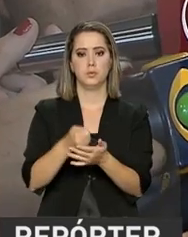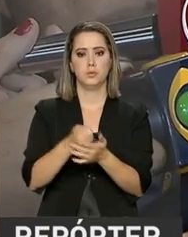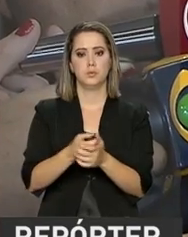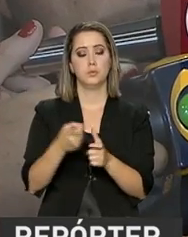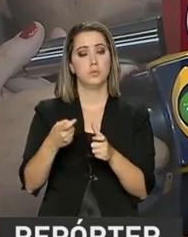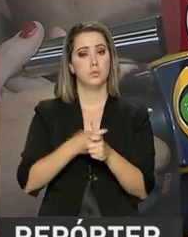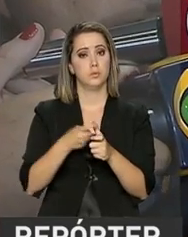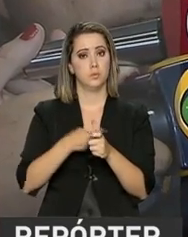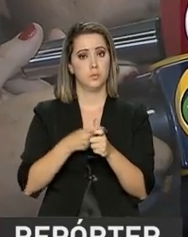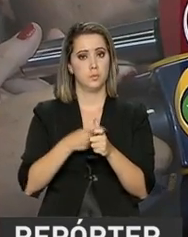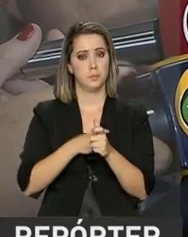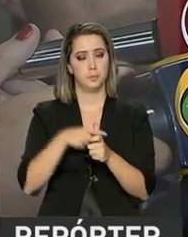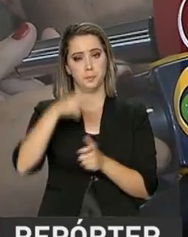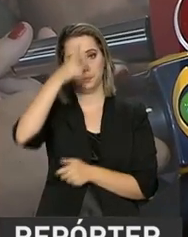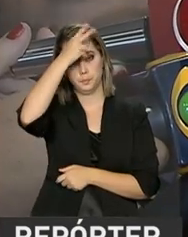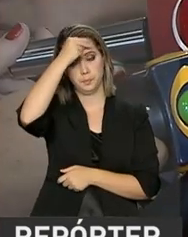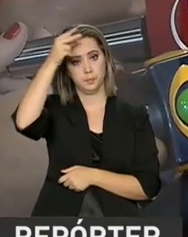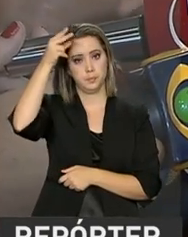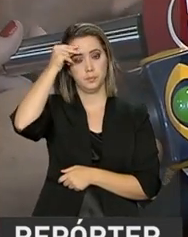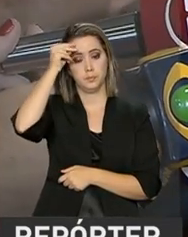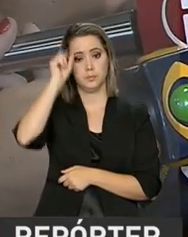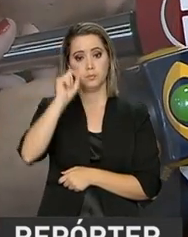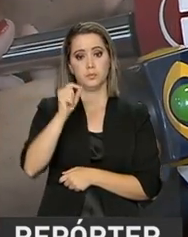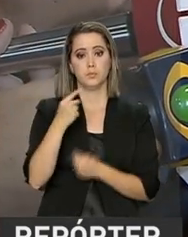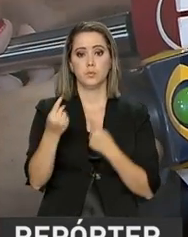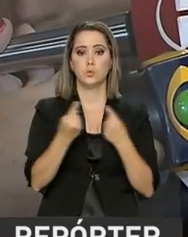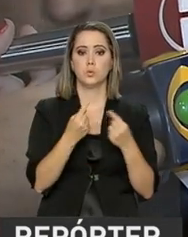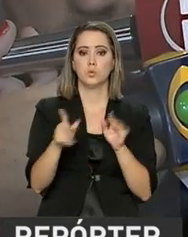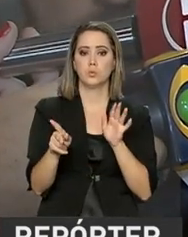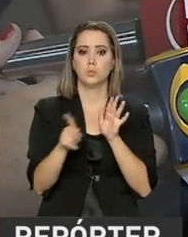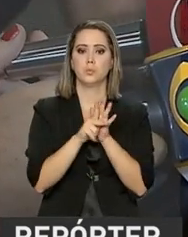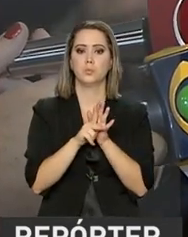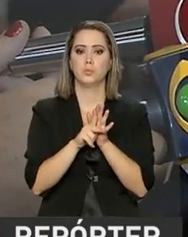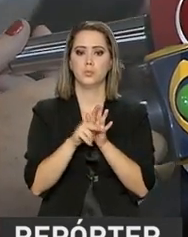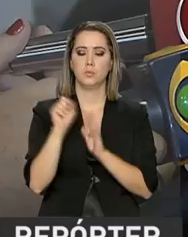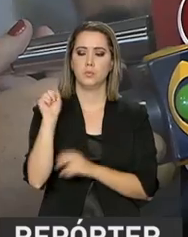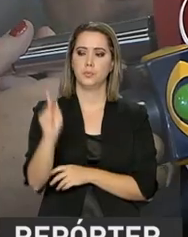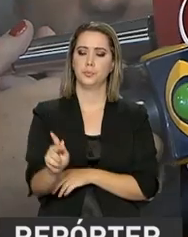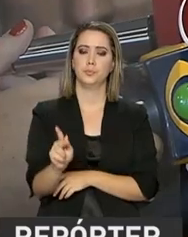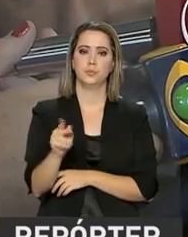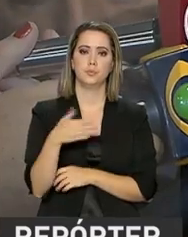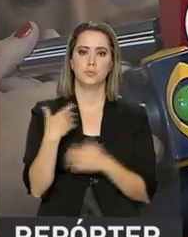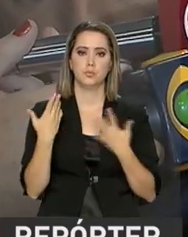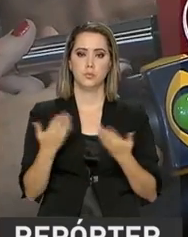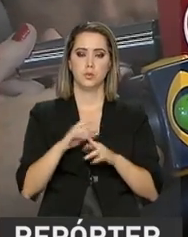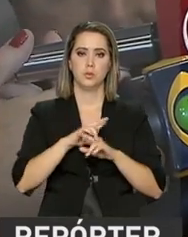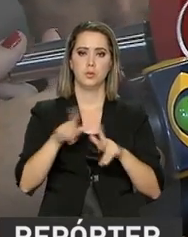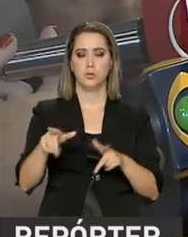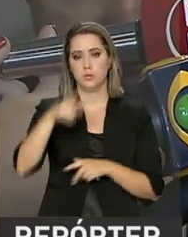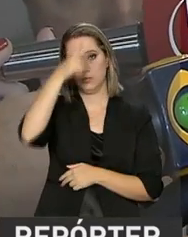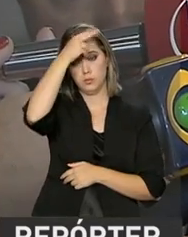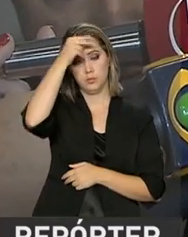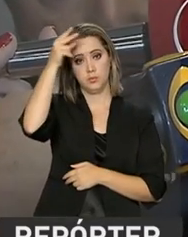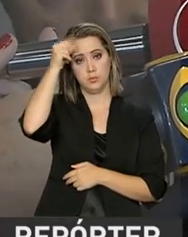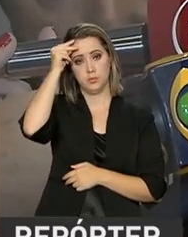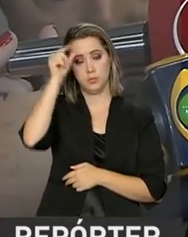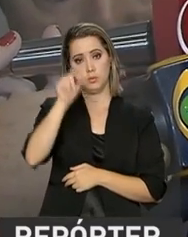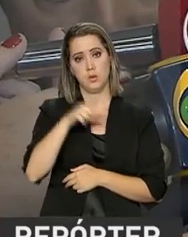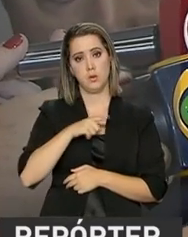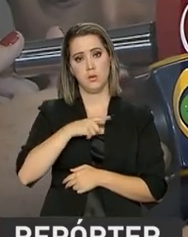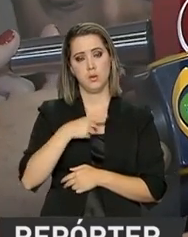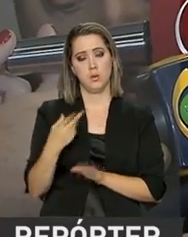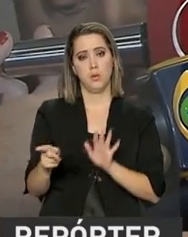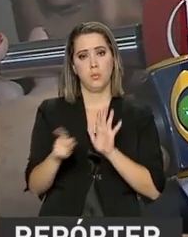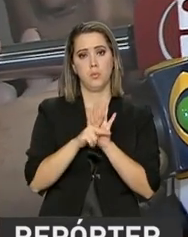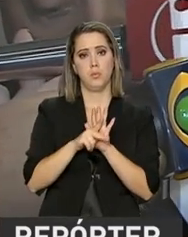da prefeitura, de cada uma, com o seu regime próprio de previdência. Muitas prefeituras têm um regime